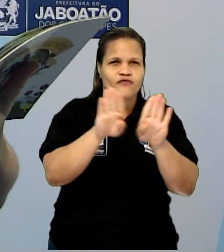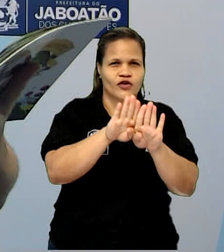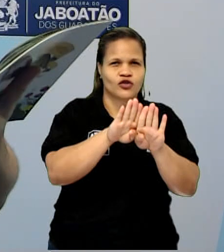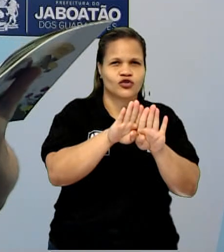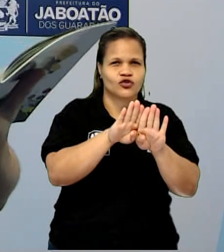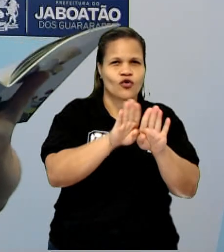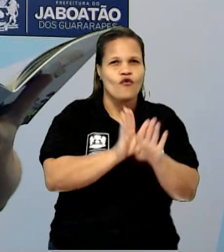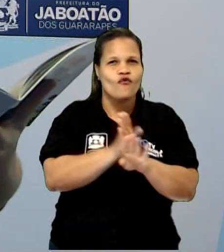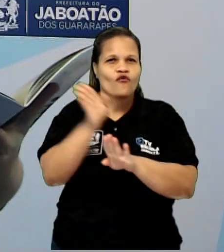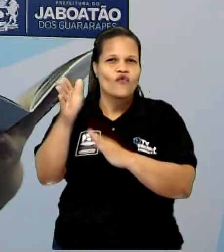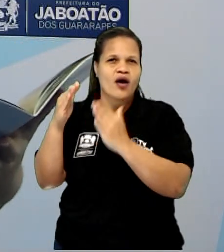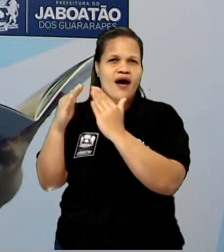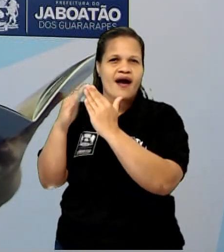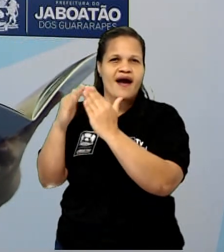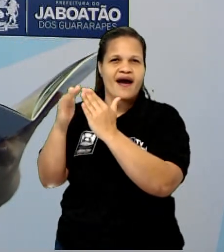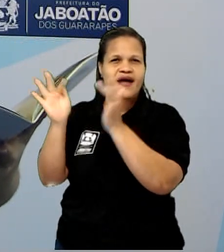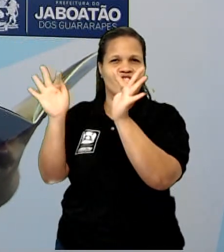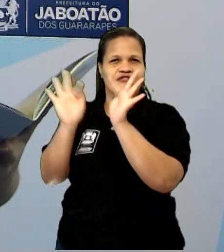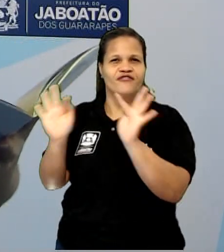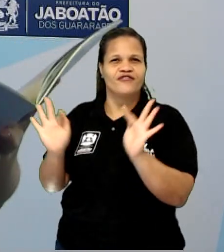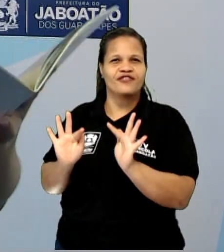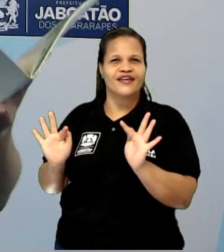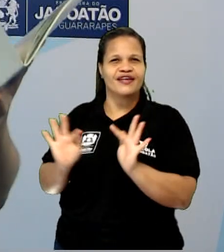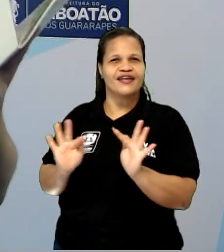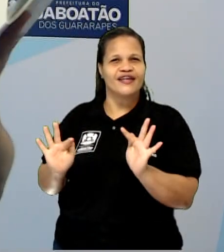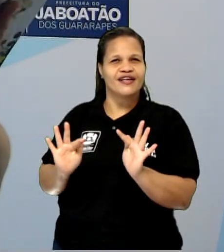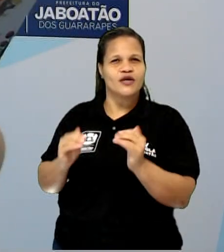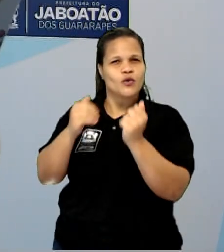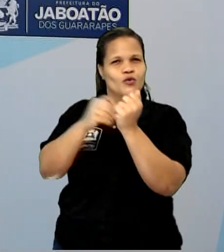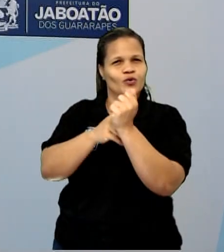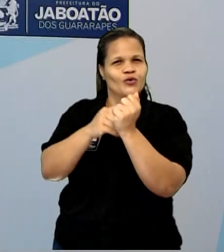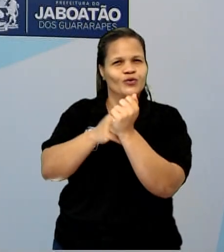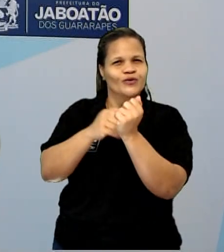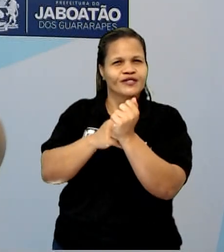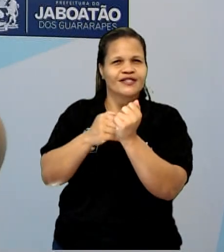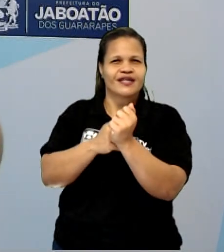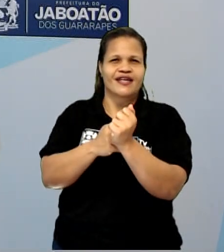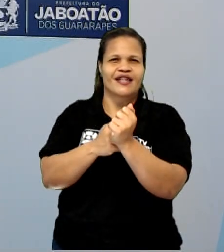em casa feliz e o segredo ficou.